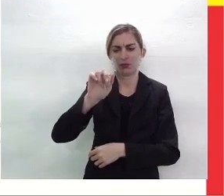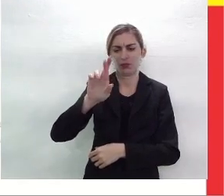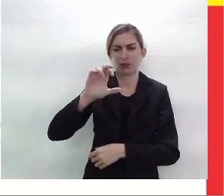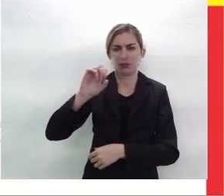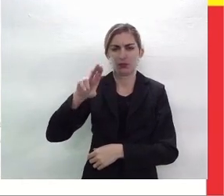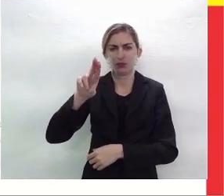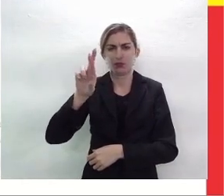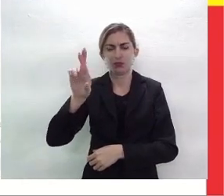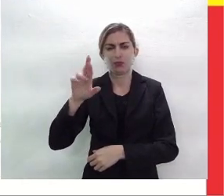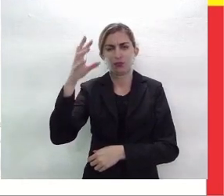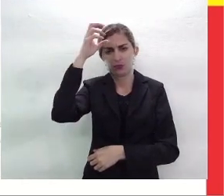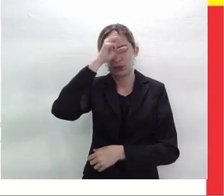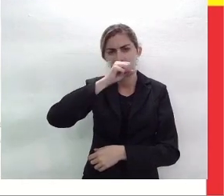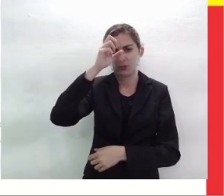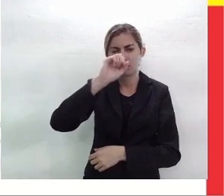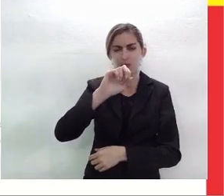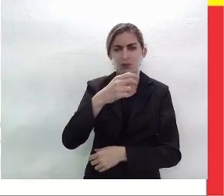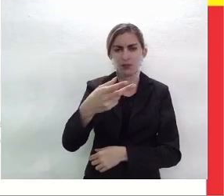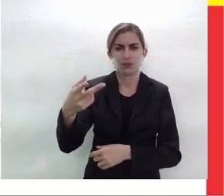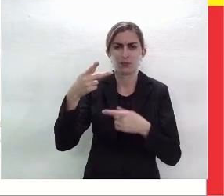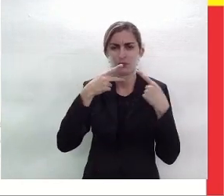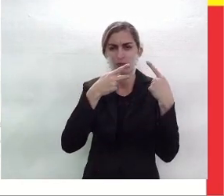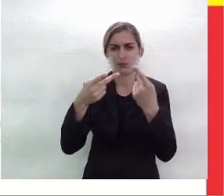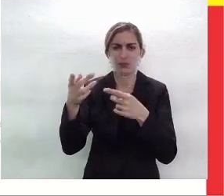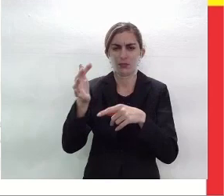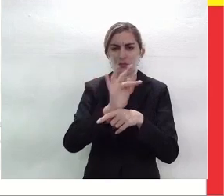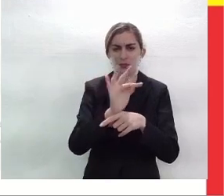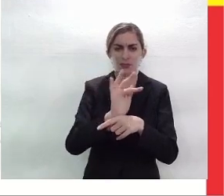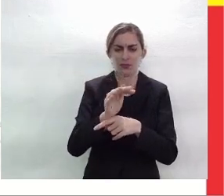O parkour, que foi o que a gente já aprendeu, e aí vocês podem